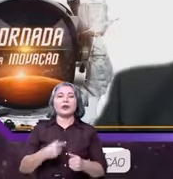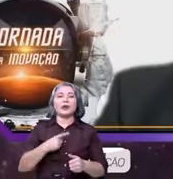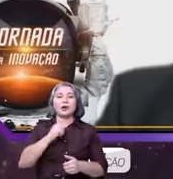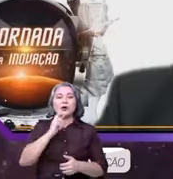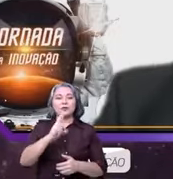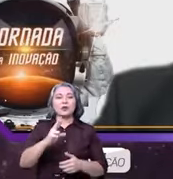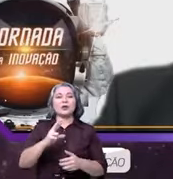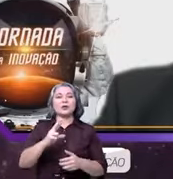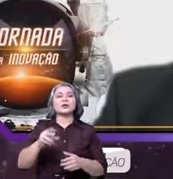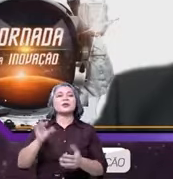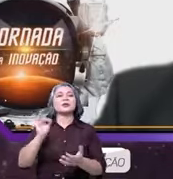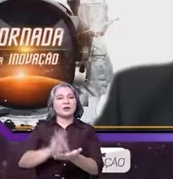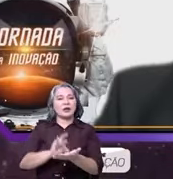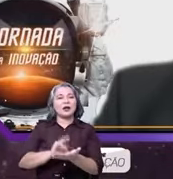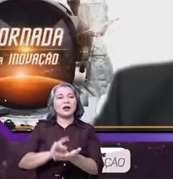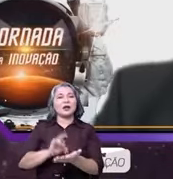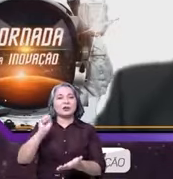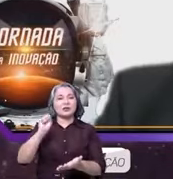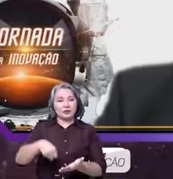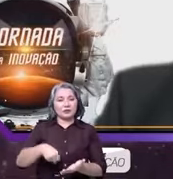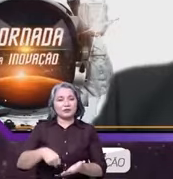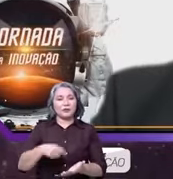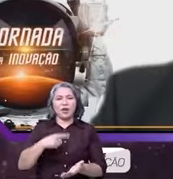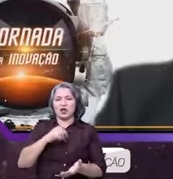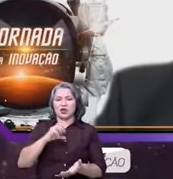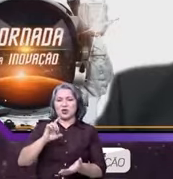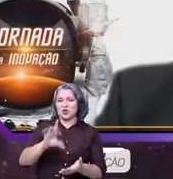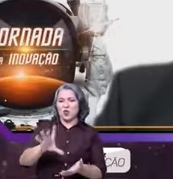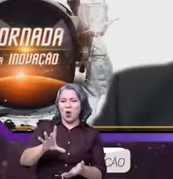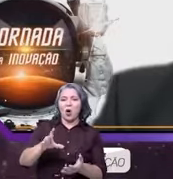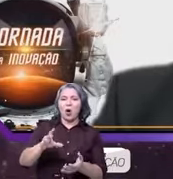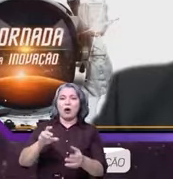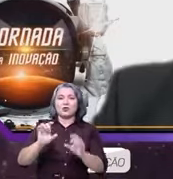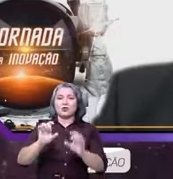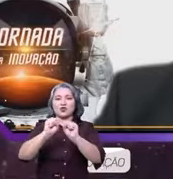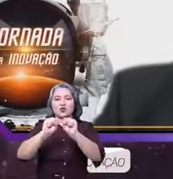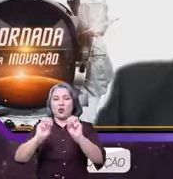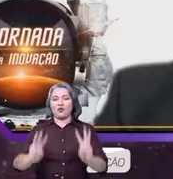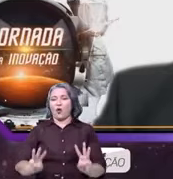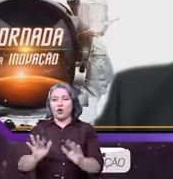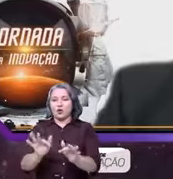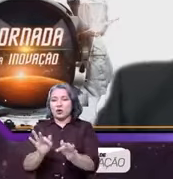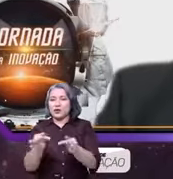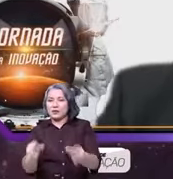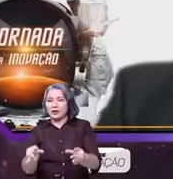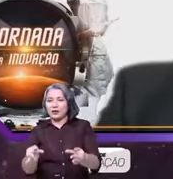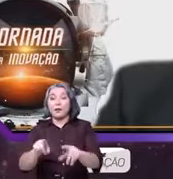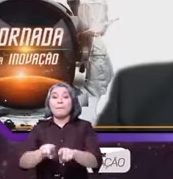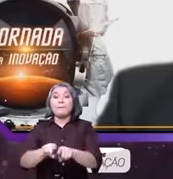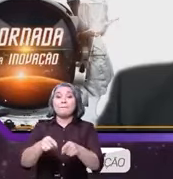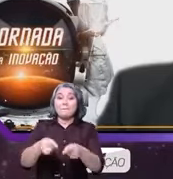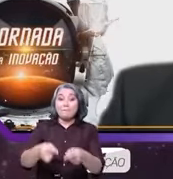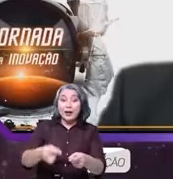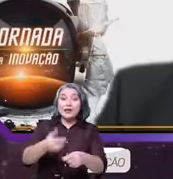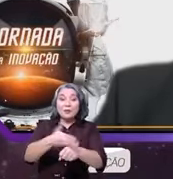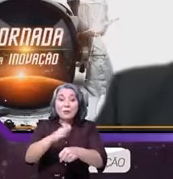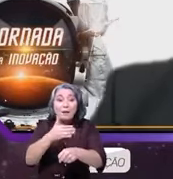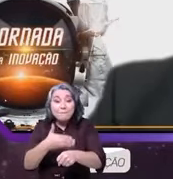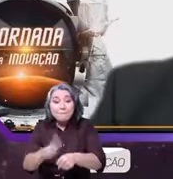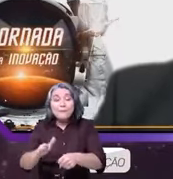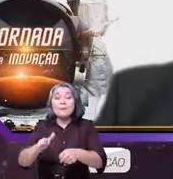reais, que sim, é factível. Não é software, não estou desenvolvendo software, mas sim, estou usando aquelas práticas, aqueles